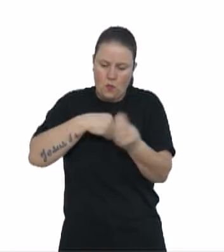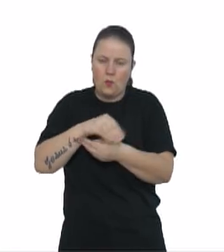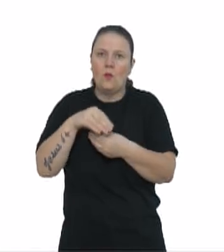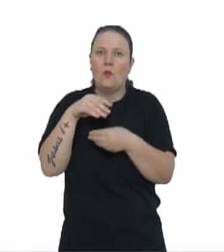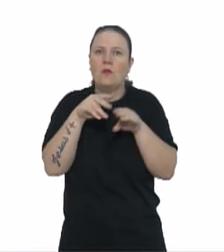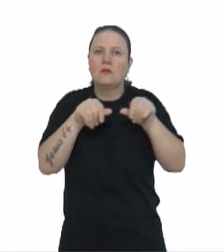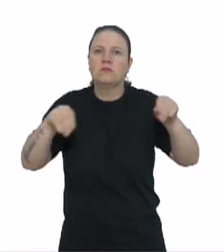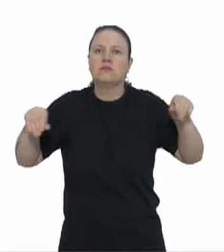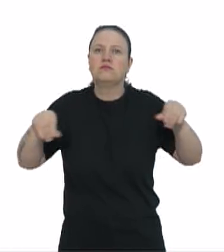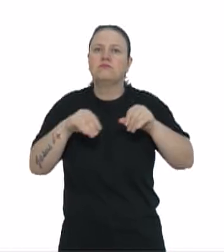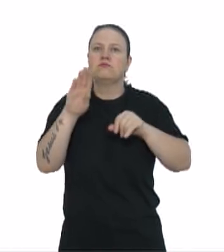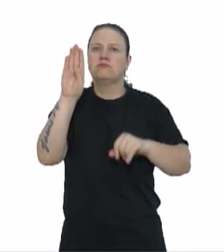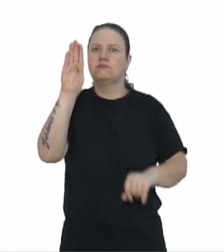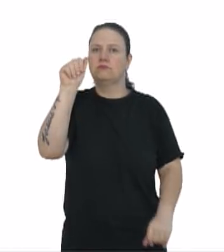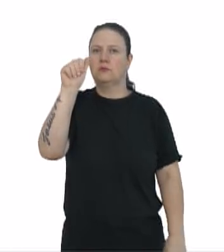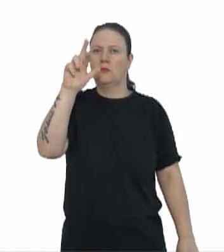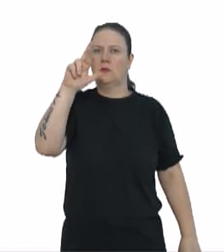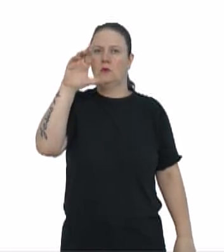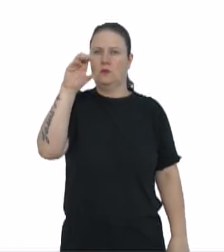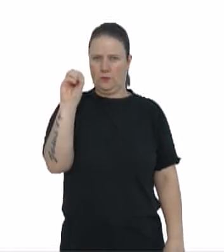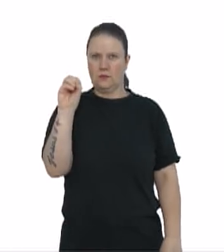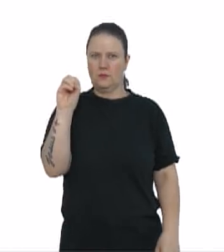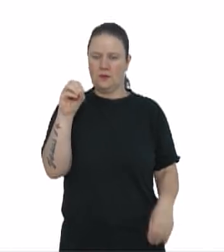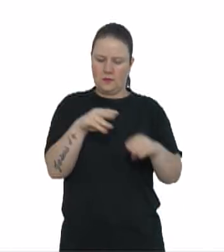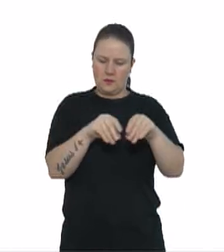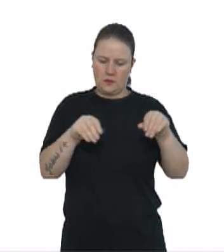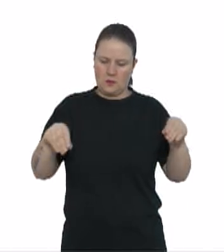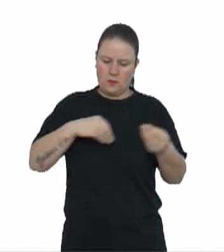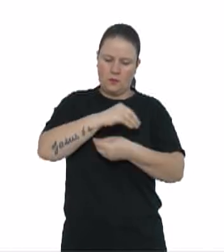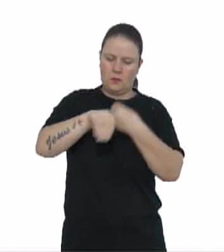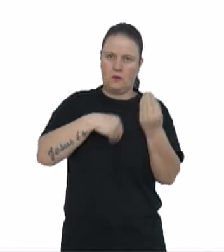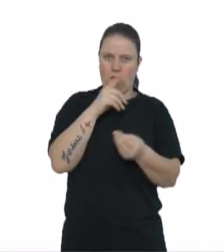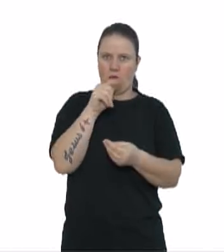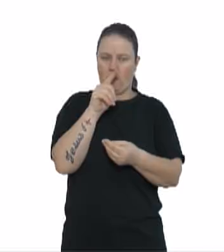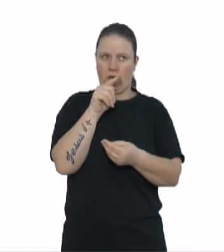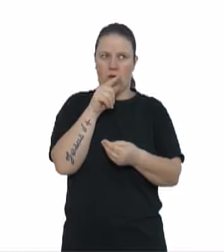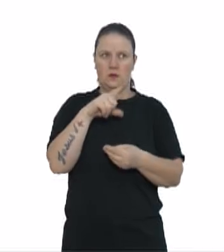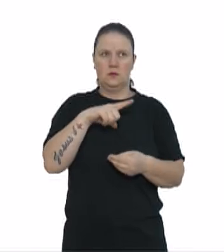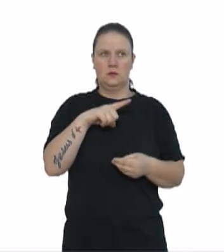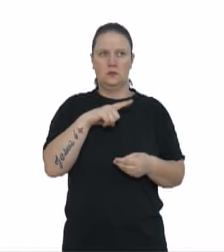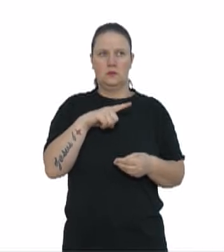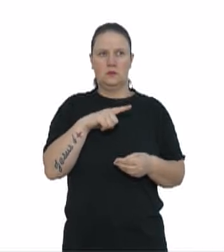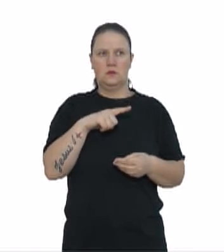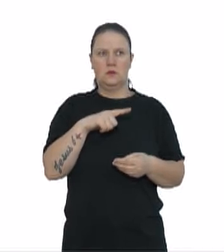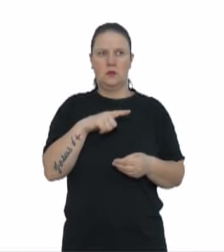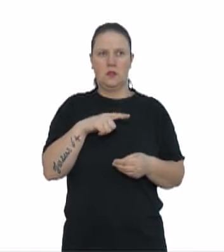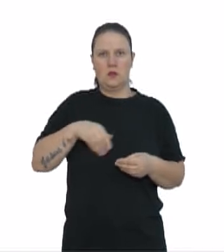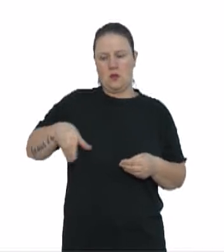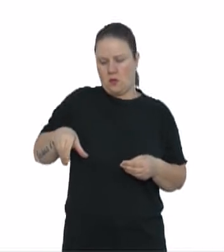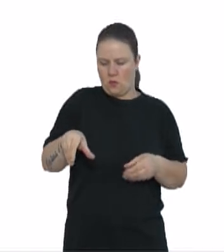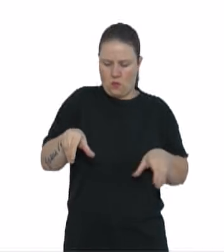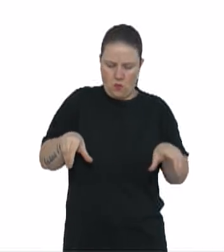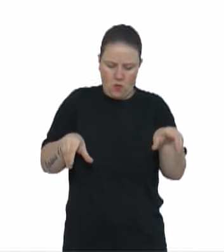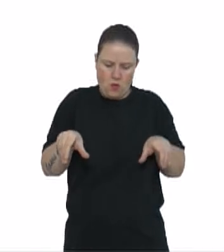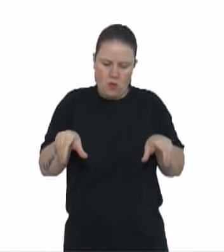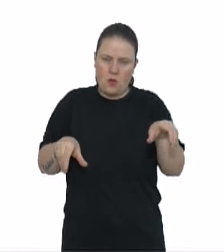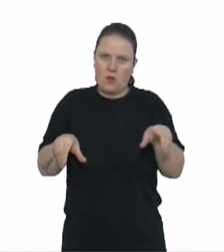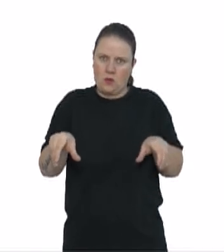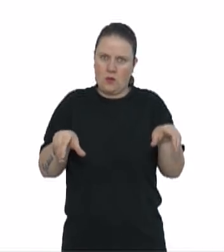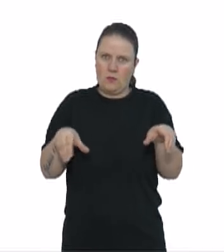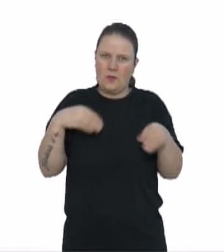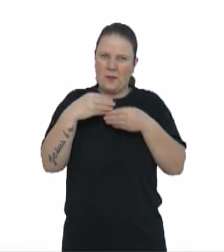jeito, eles fazem parte ali dos objetos, que é o carrinho de plástico, que são aqueles caminhõezinhos que estão na pontinha de